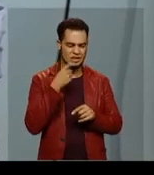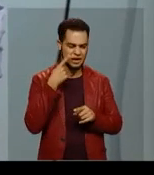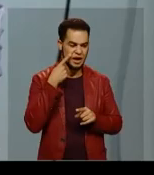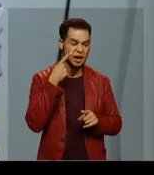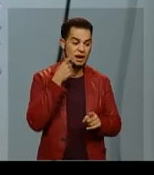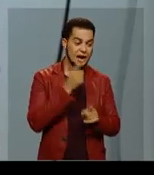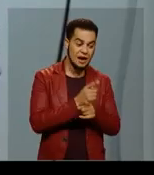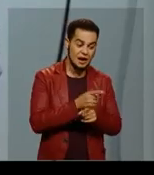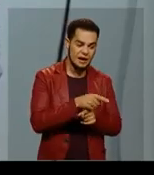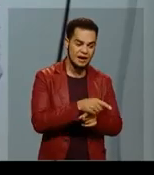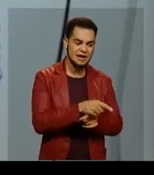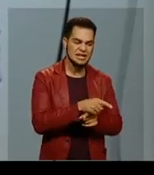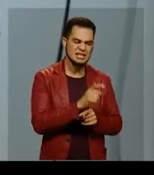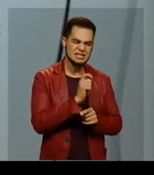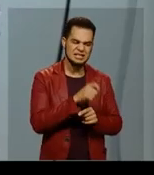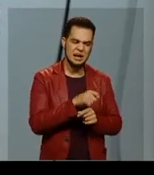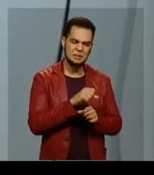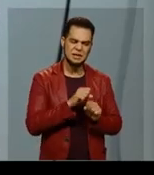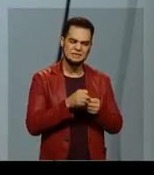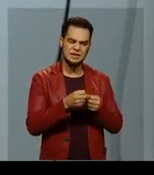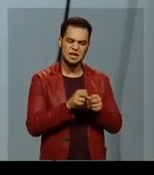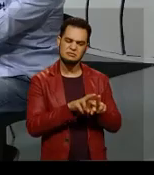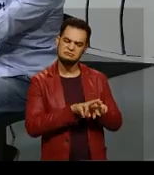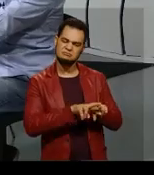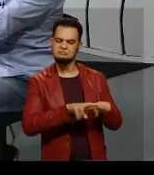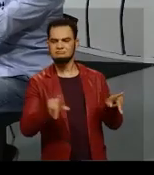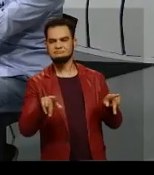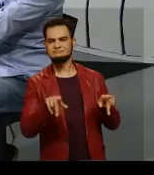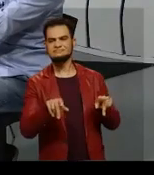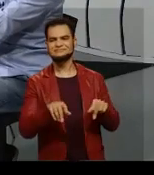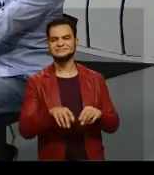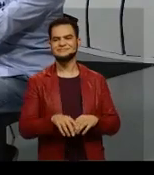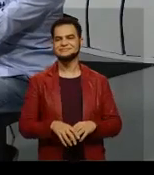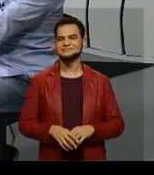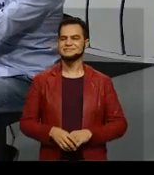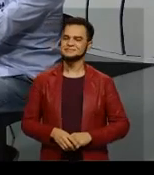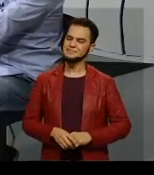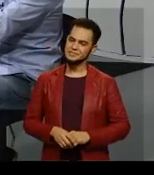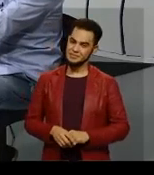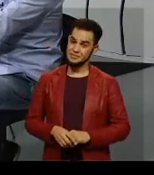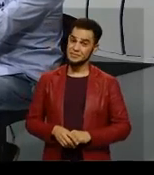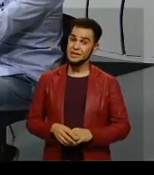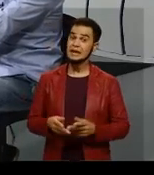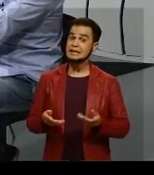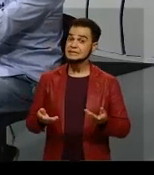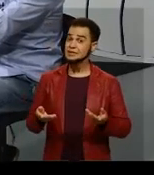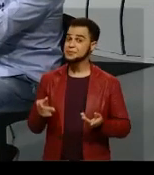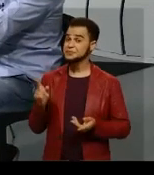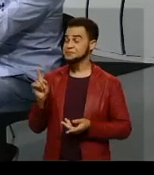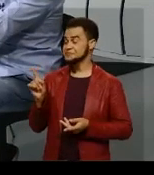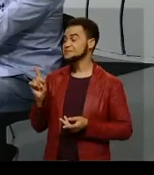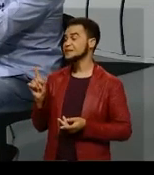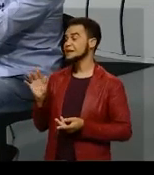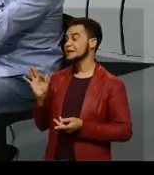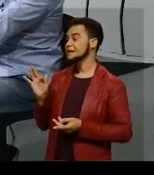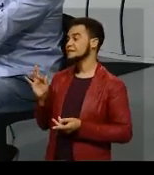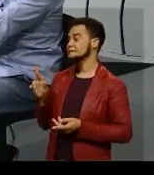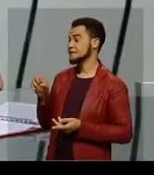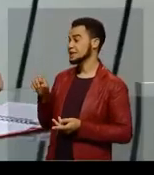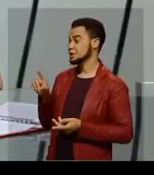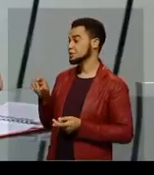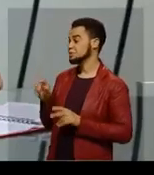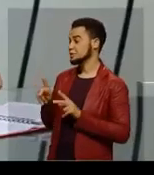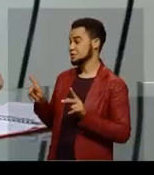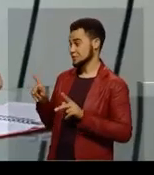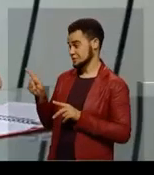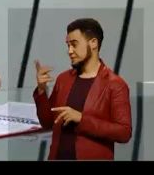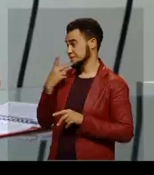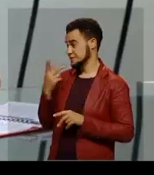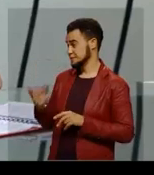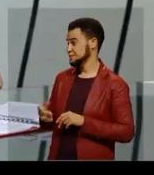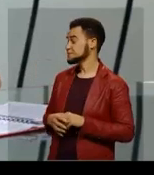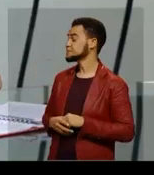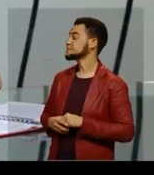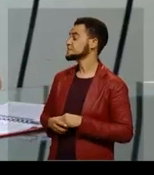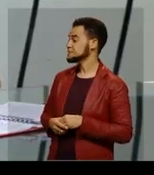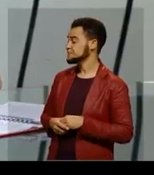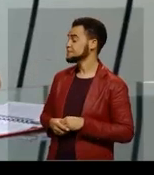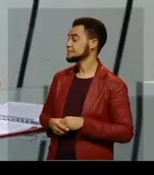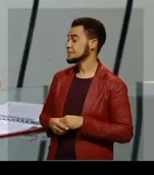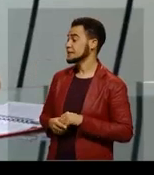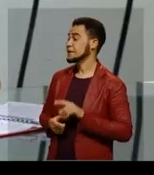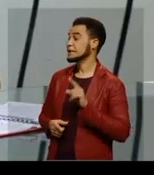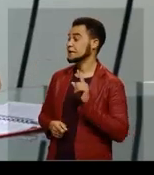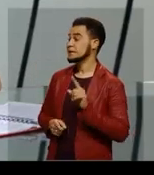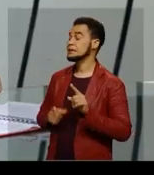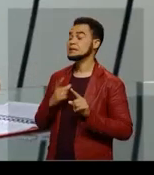Então, no gênero... Então, ele pegou. Voltando aí, né, Fernando, quando você fala aí, quando os gêneros, nos gêneros também que tem